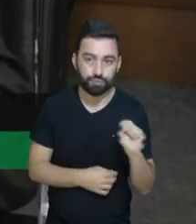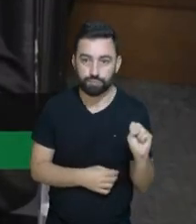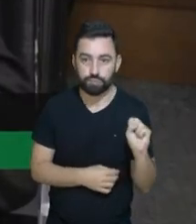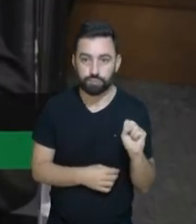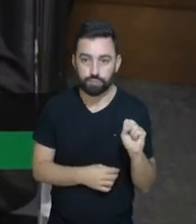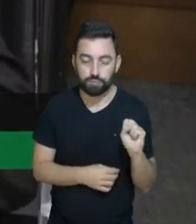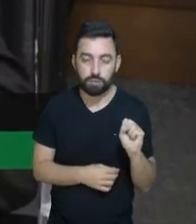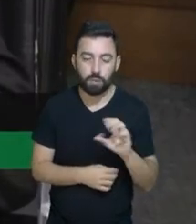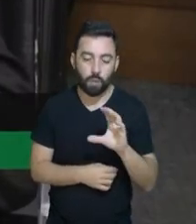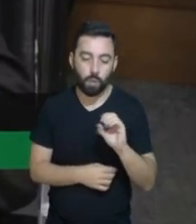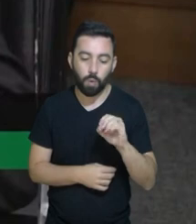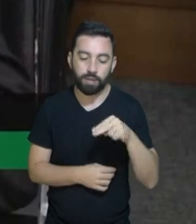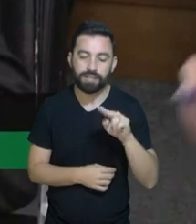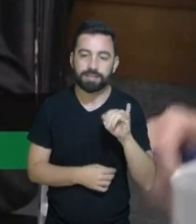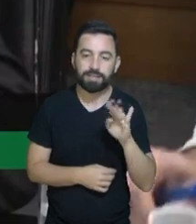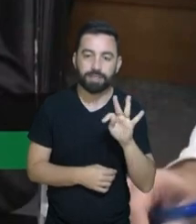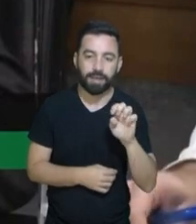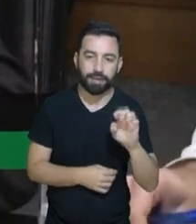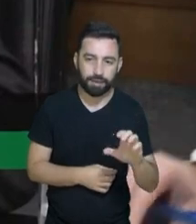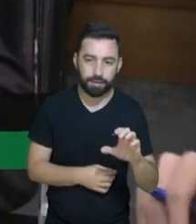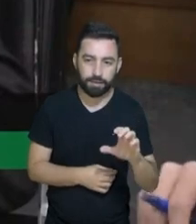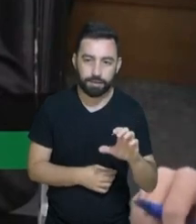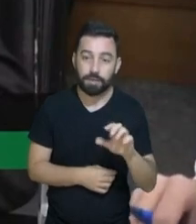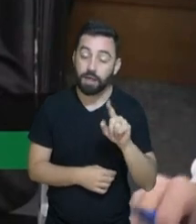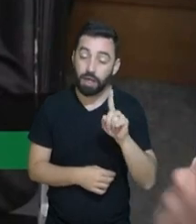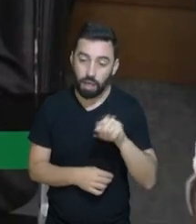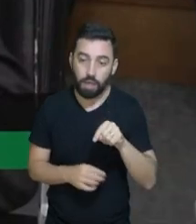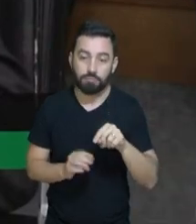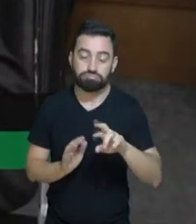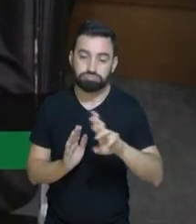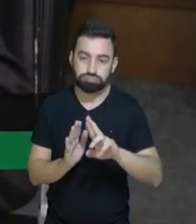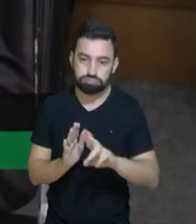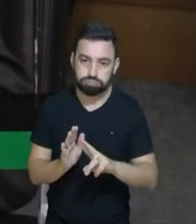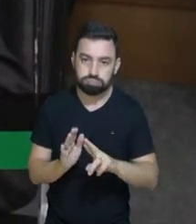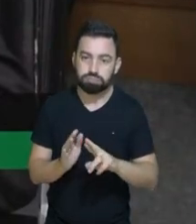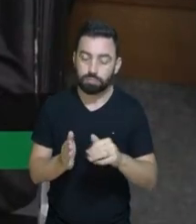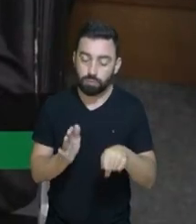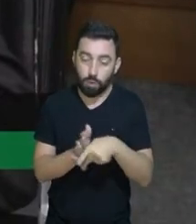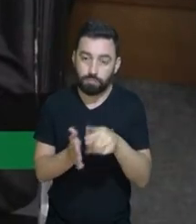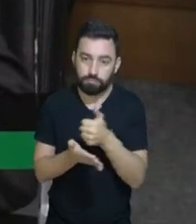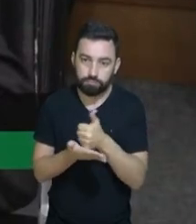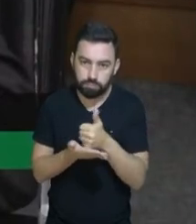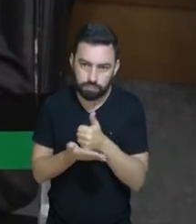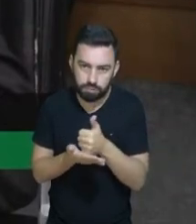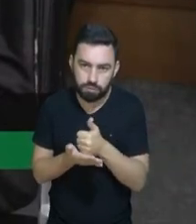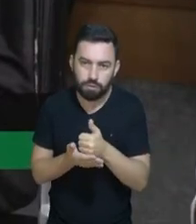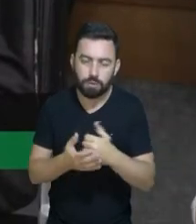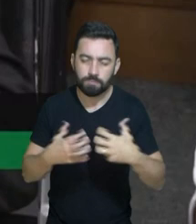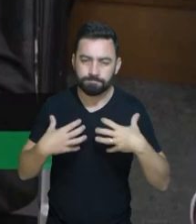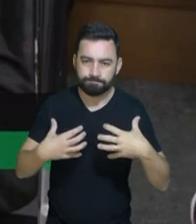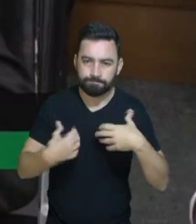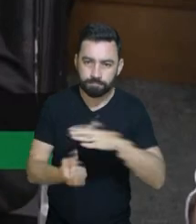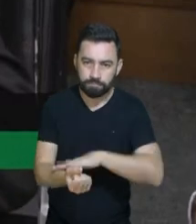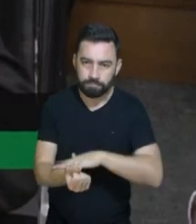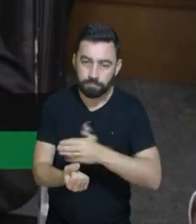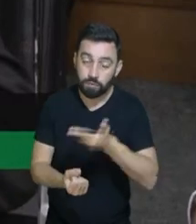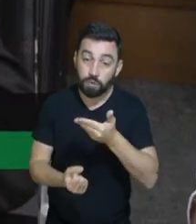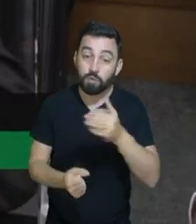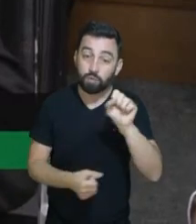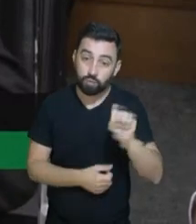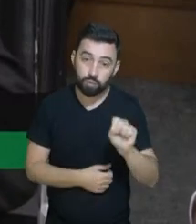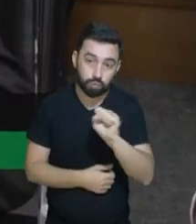o conitec com o protocolo estadual para o tratamento farmacológico da Hipertensão pulmunar no âmbito do SUS